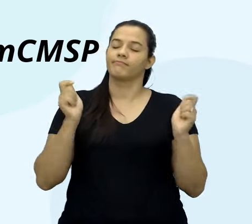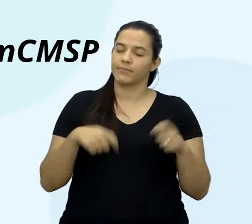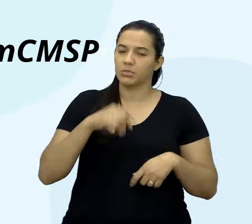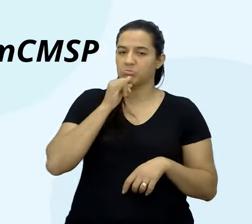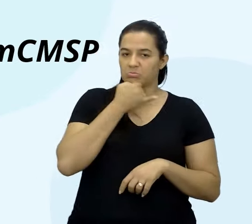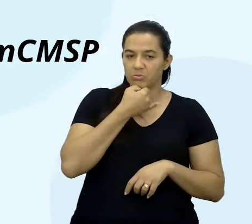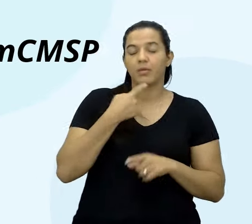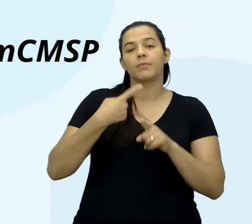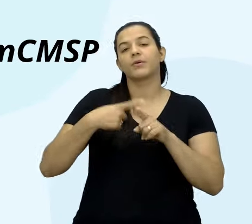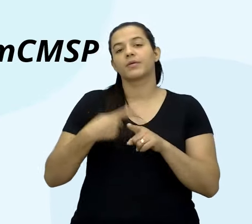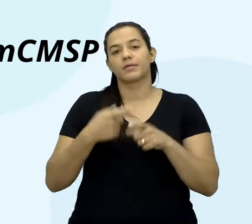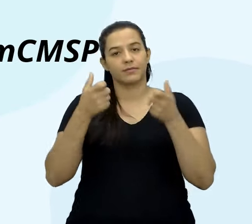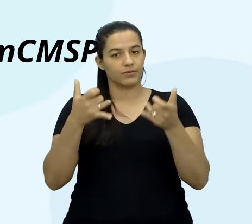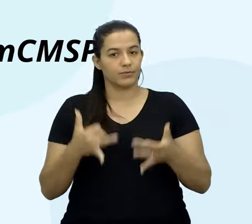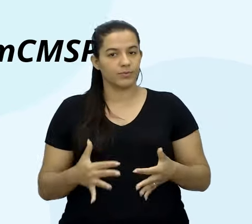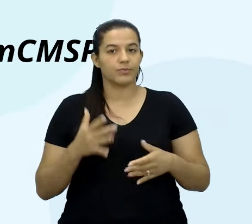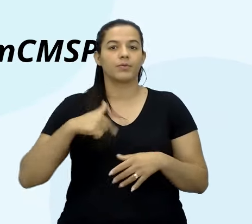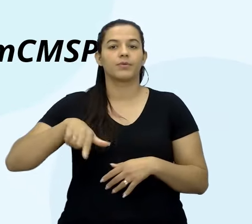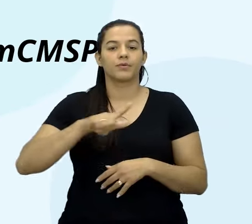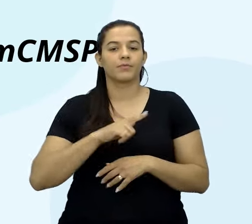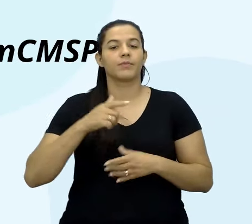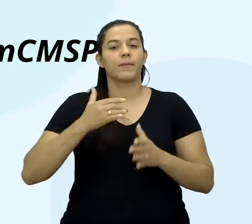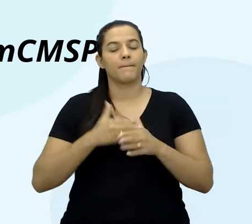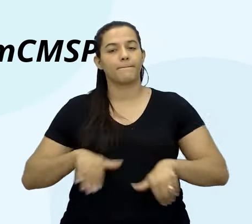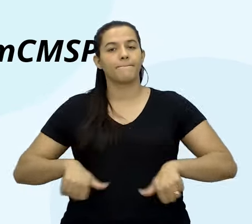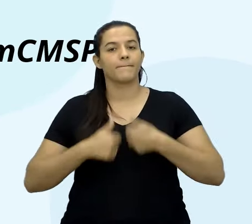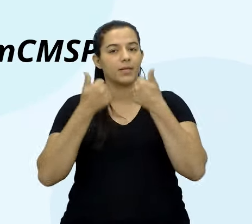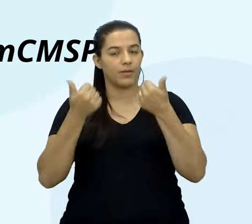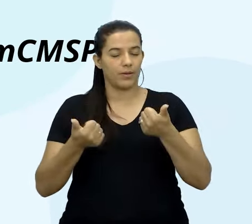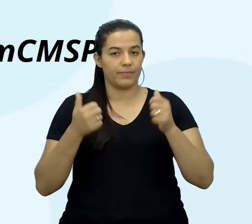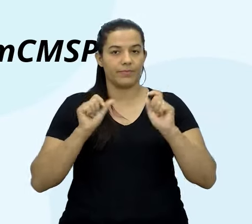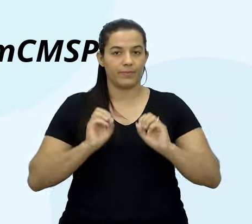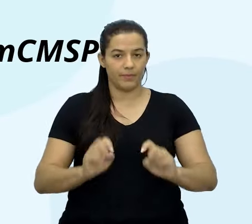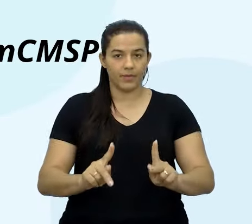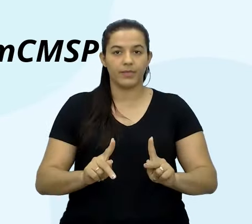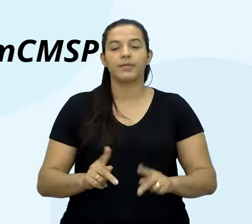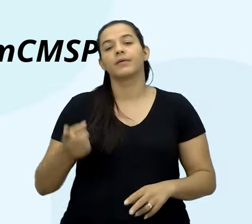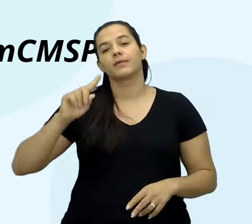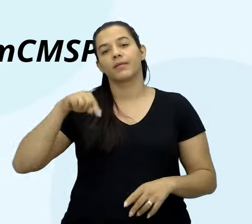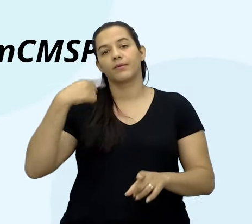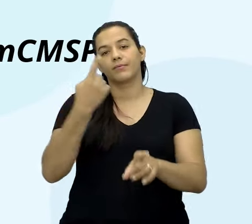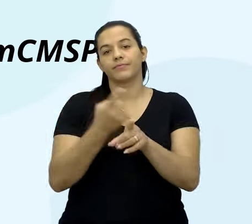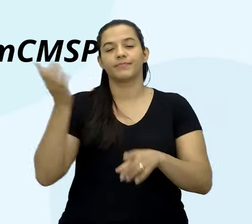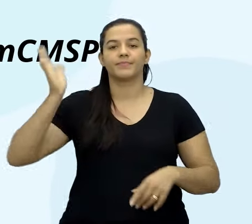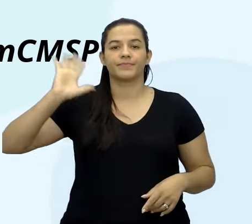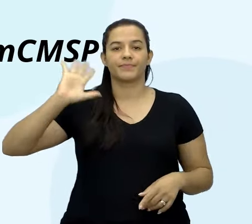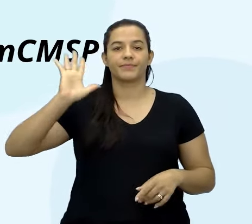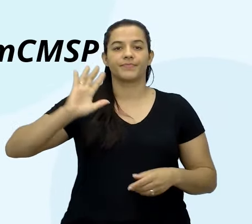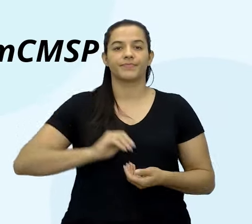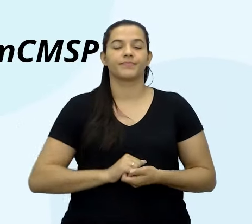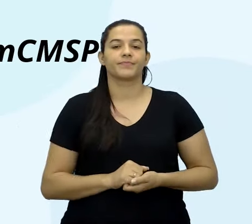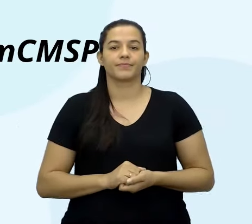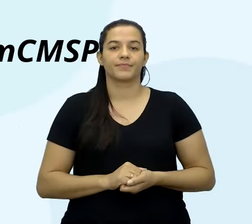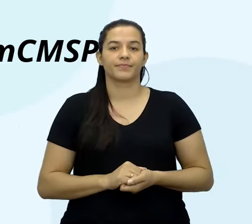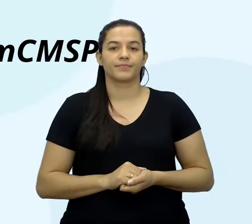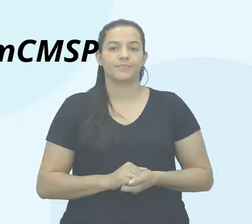triste, mas fala por que você não gostou. que eu quero saber para poder melhorar a minha aula, tá bom? E a gente se vê numa próxima. Tchau, tchau, pessoal. Valeu!